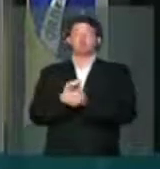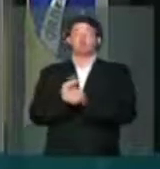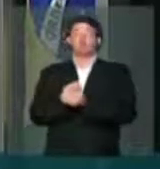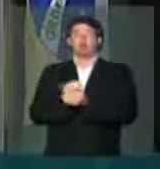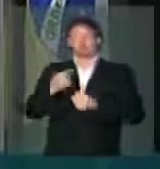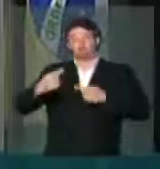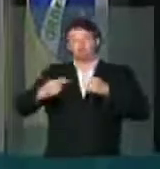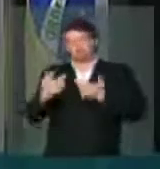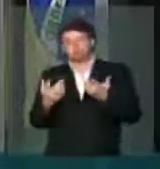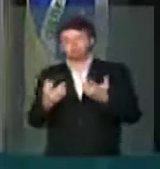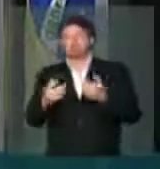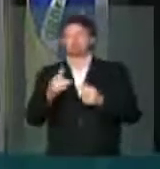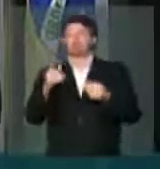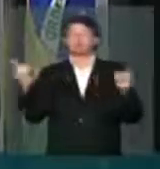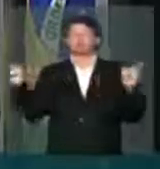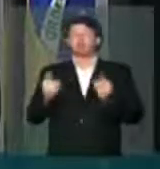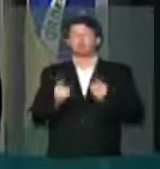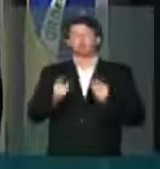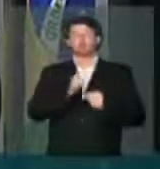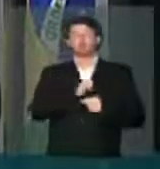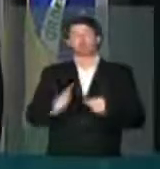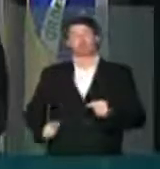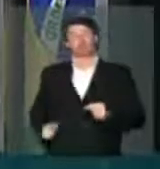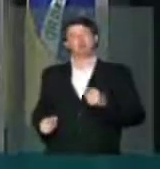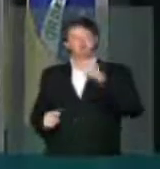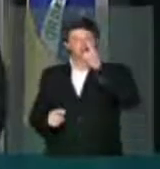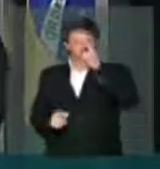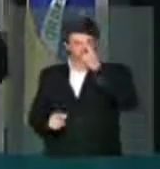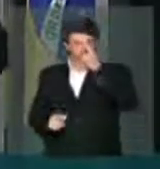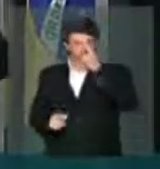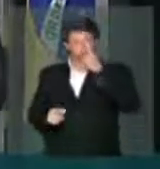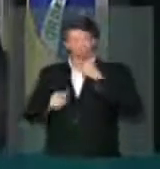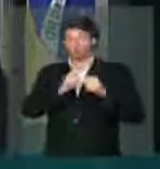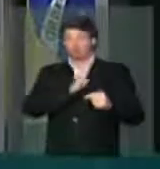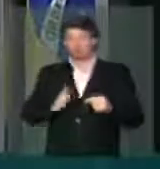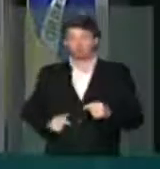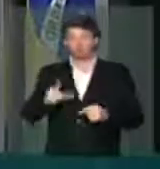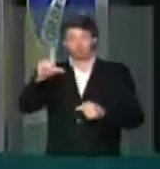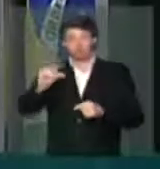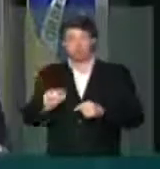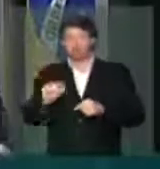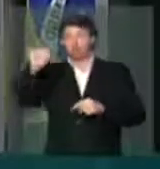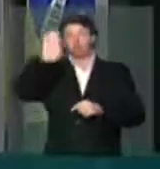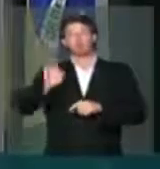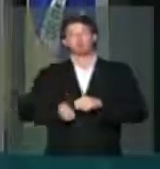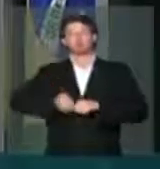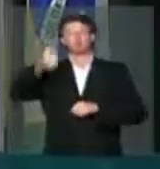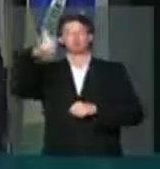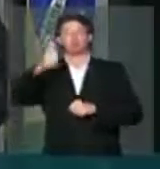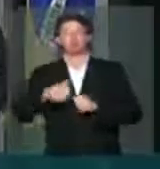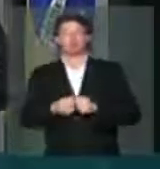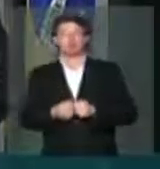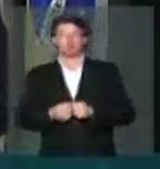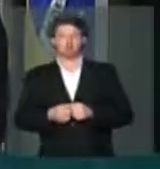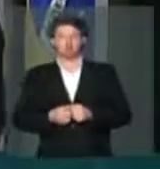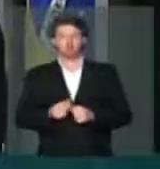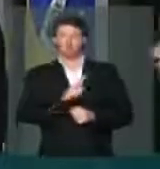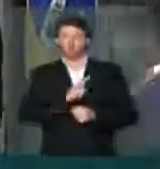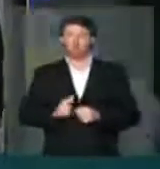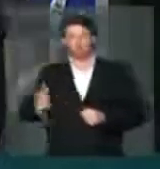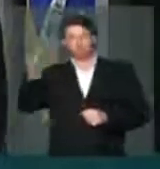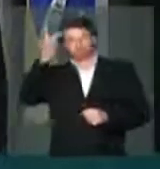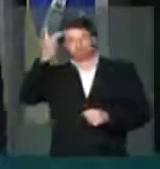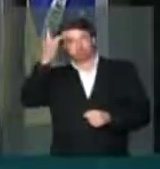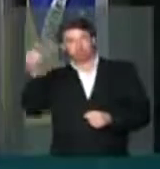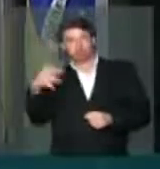o tamanho desse governo. Faça um governo menor para um Brasil melhor. Faça de fato um governo